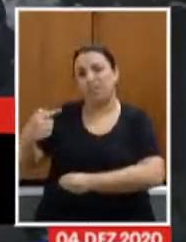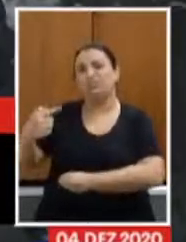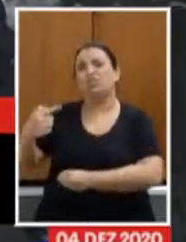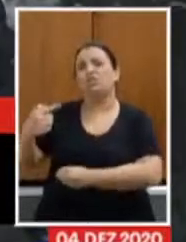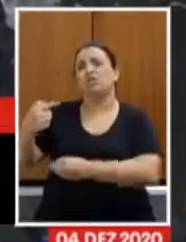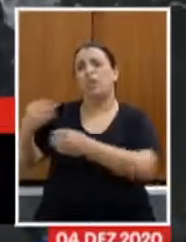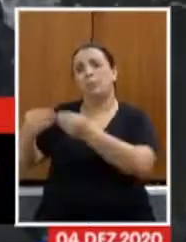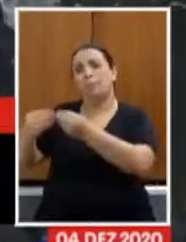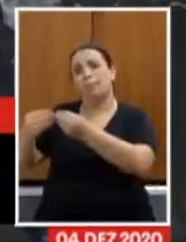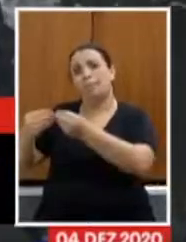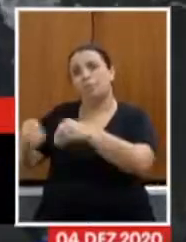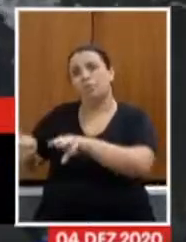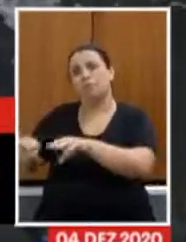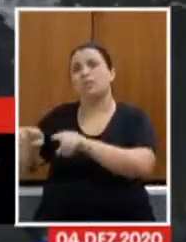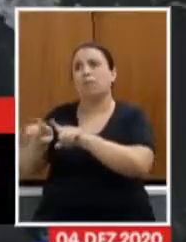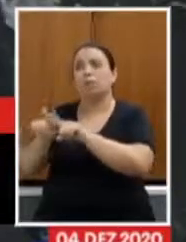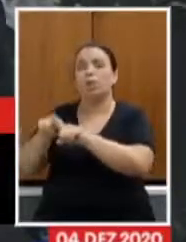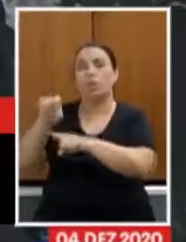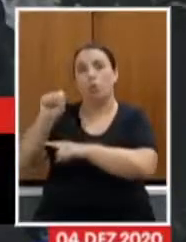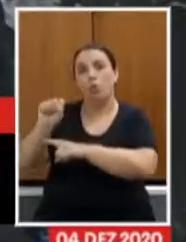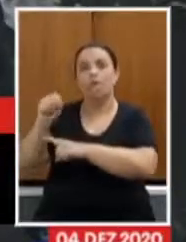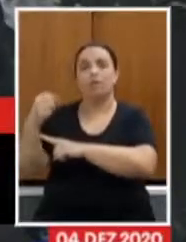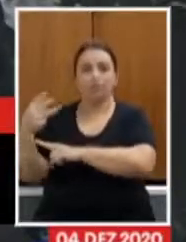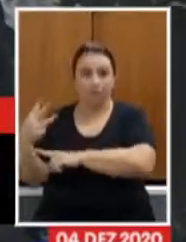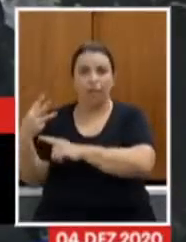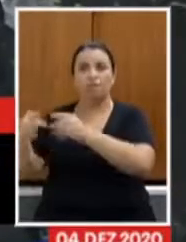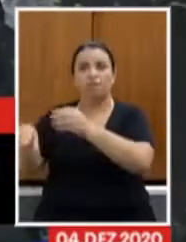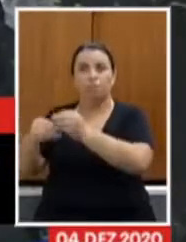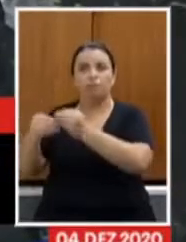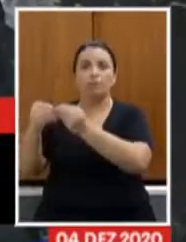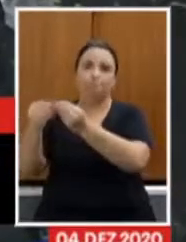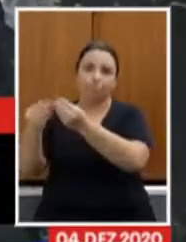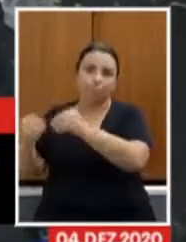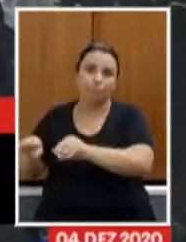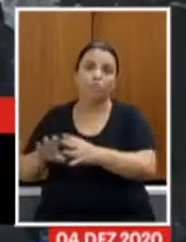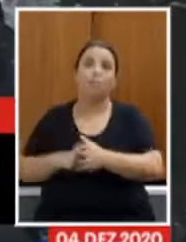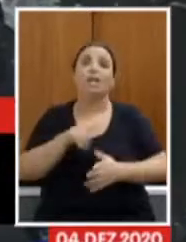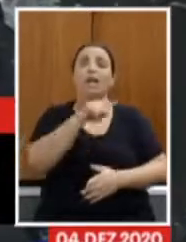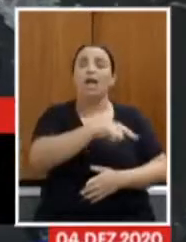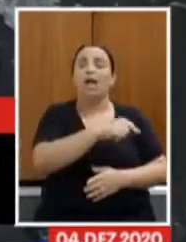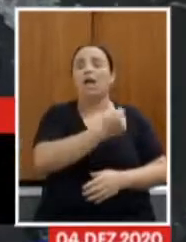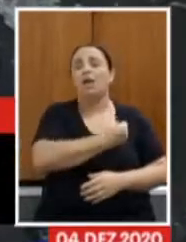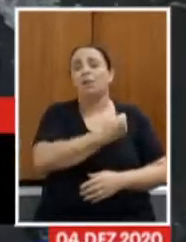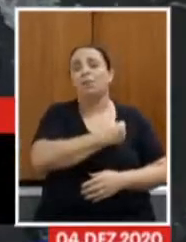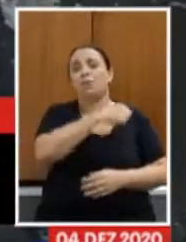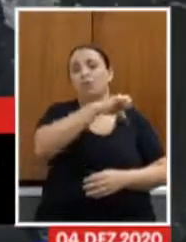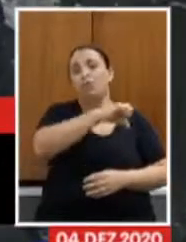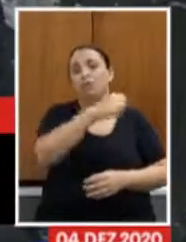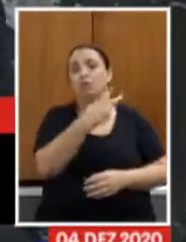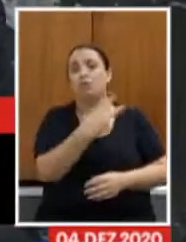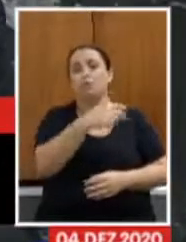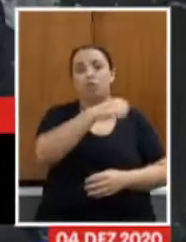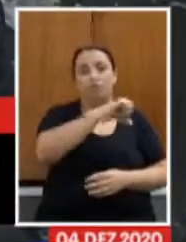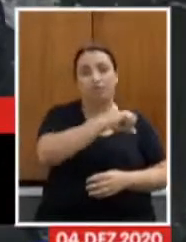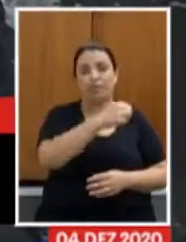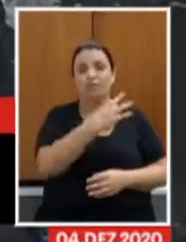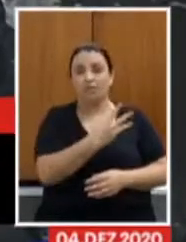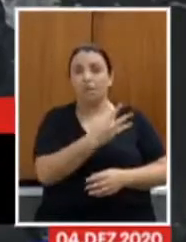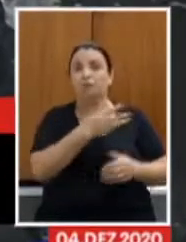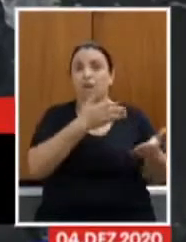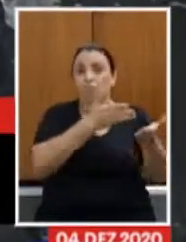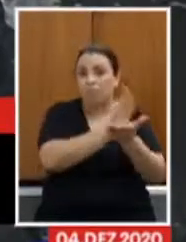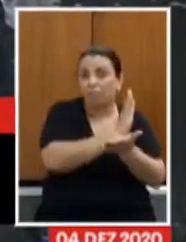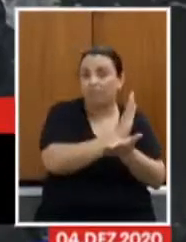as emendas 8 e 13. Com a aprovação das emendas números 92 e 93, ficam